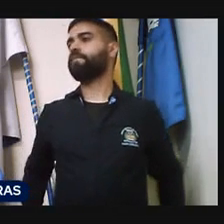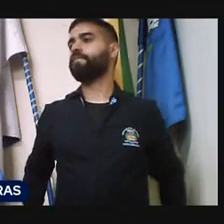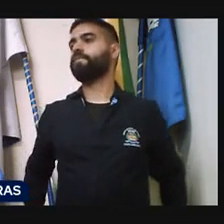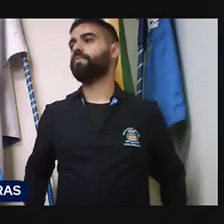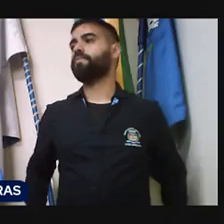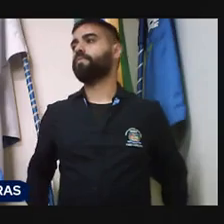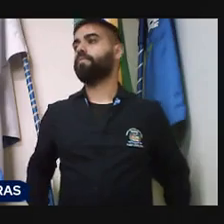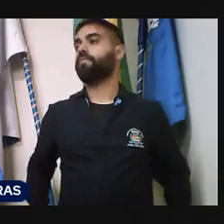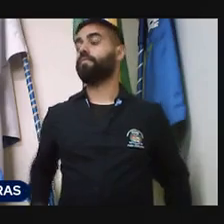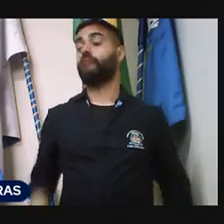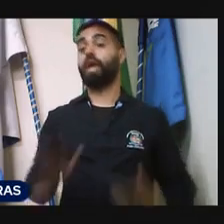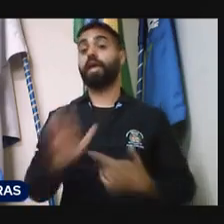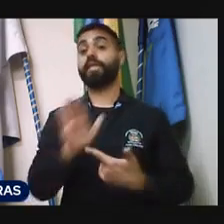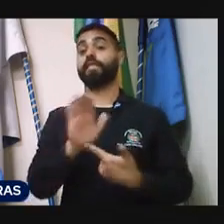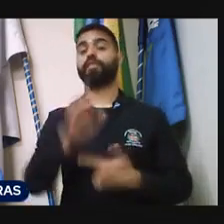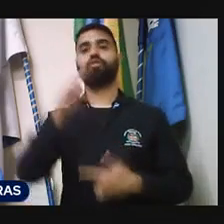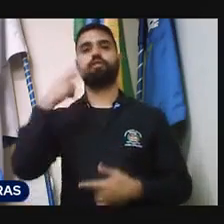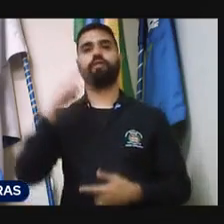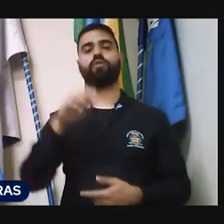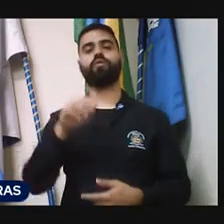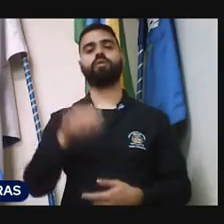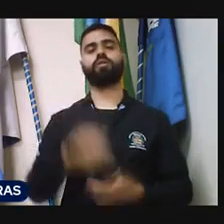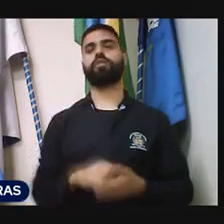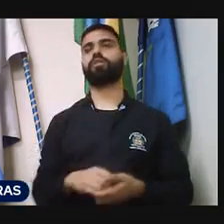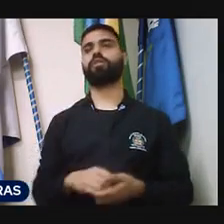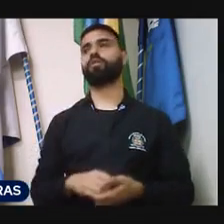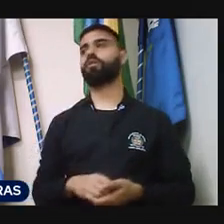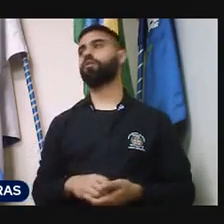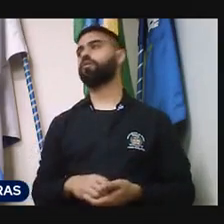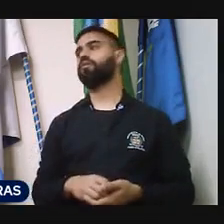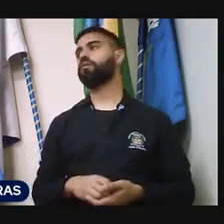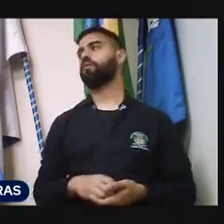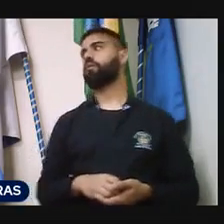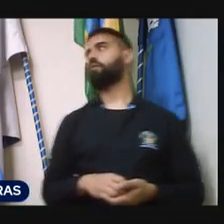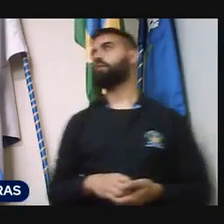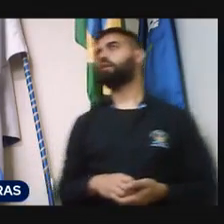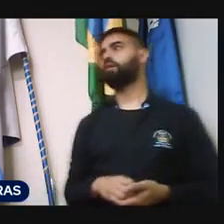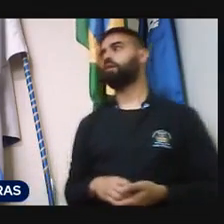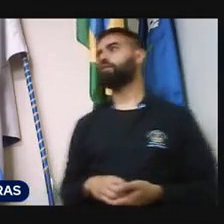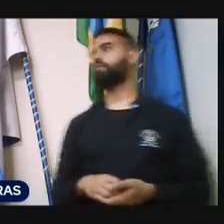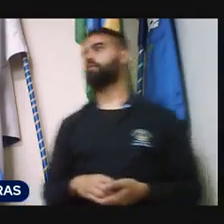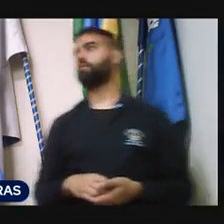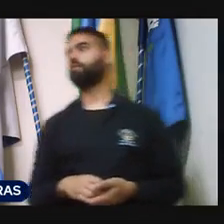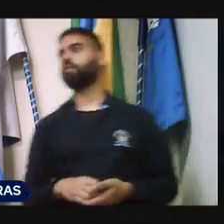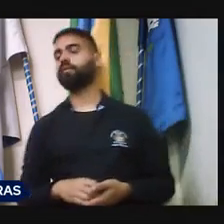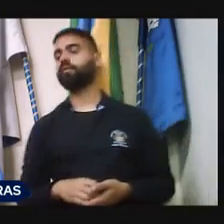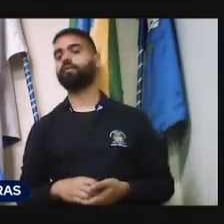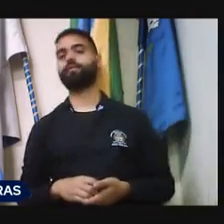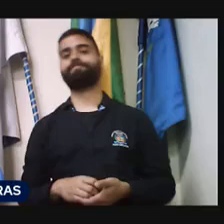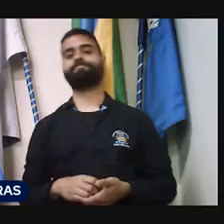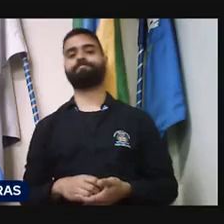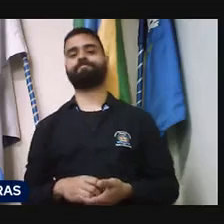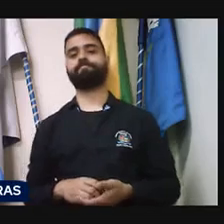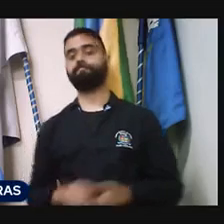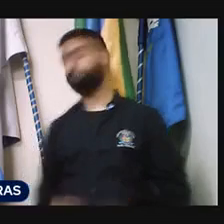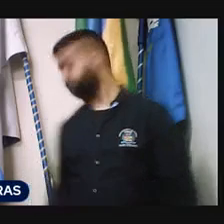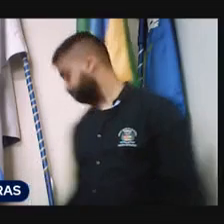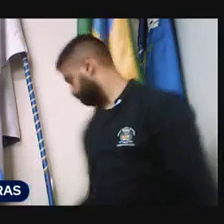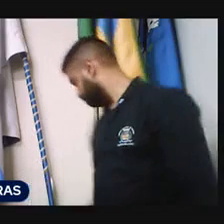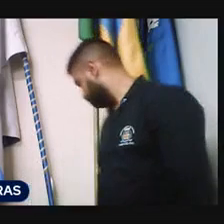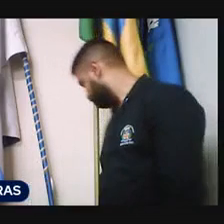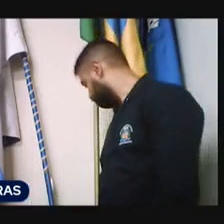indicações dos vereadores Ailton Batista Rua José Ronaldo Bernardo Machado